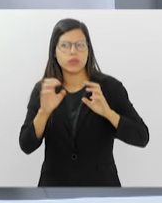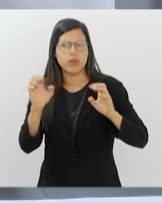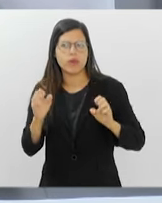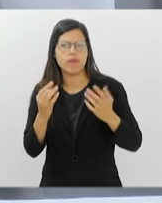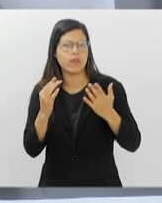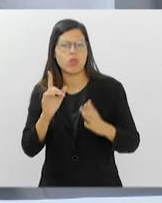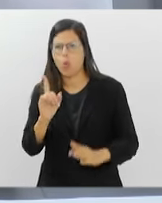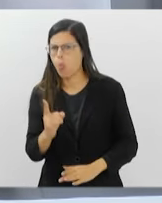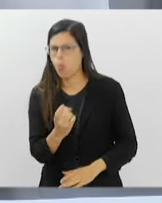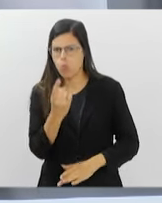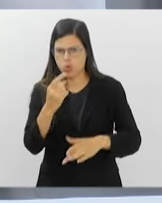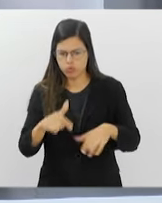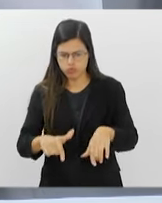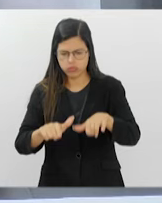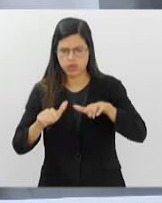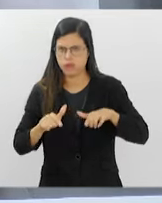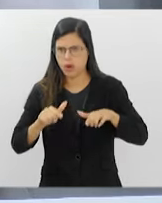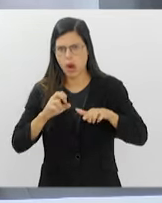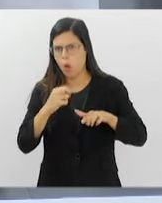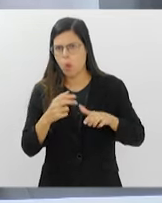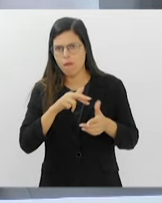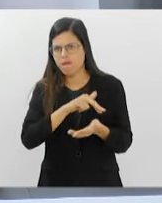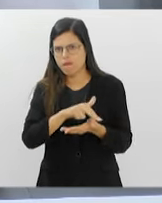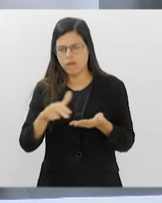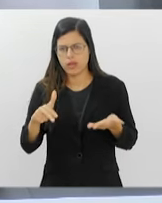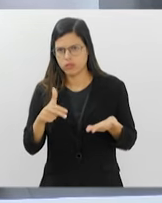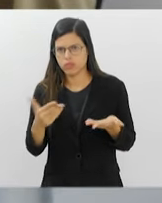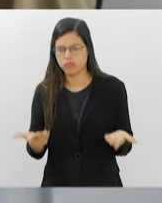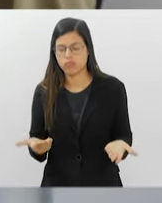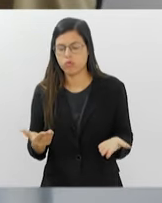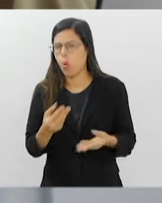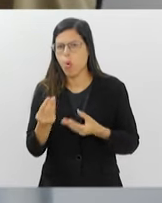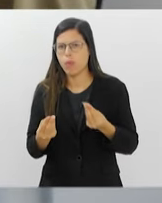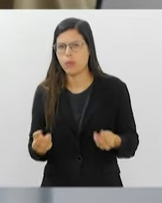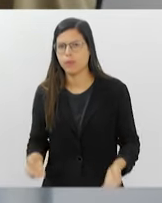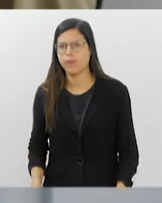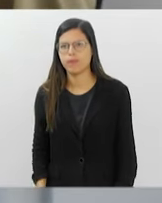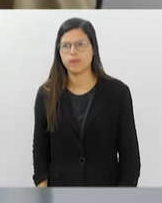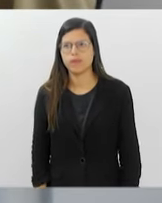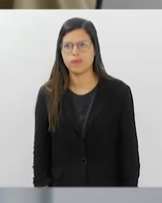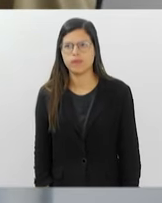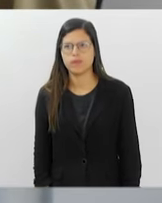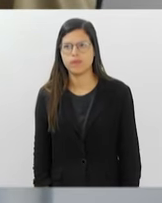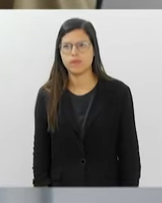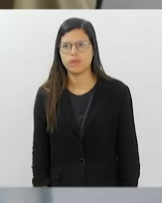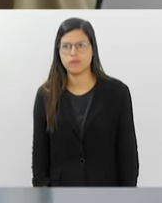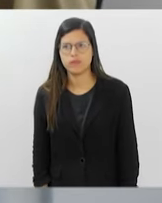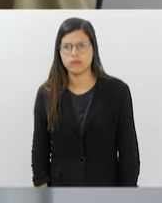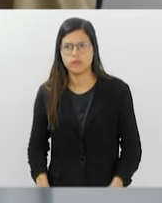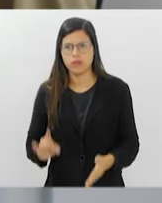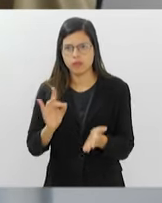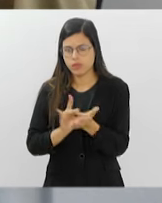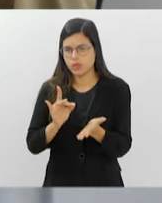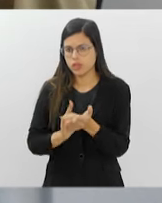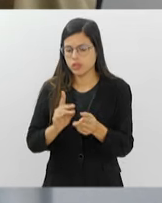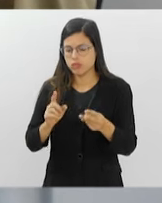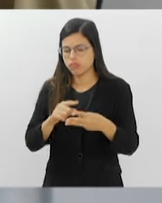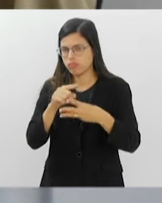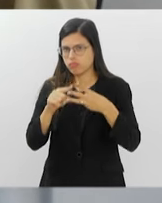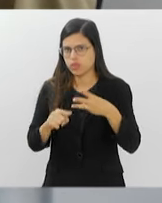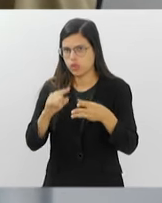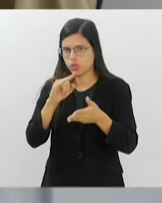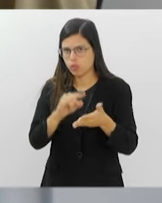laudo são vários laudos como é que funciona isso existem são Na verdade são três documentos